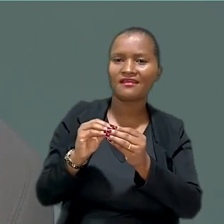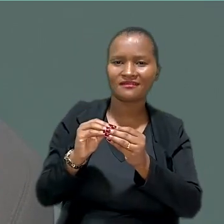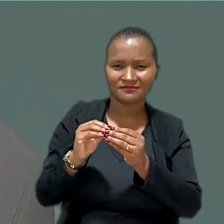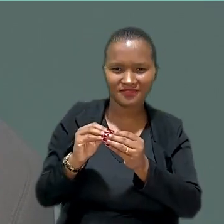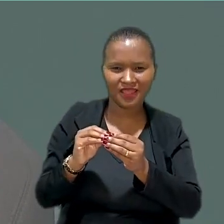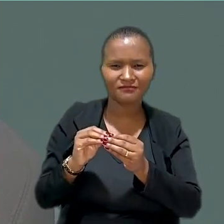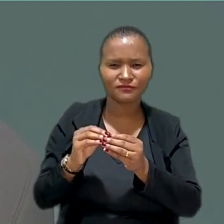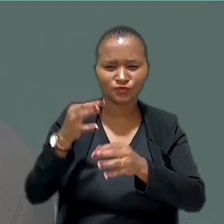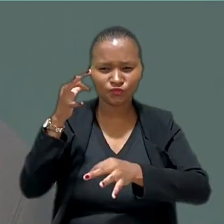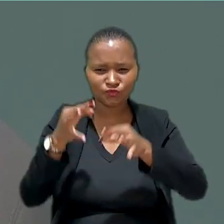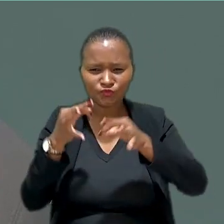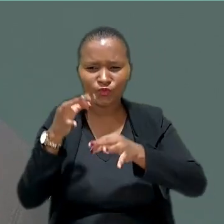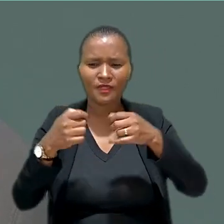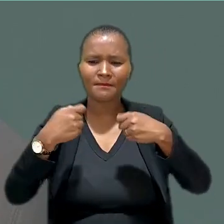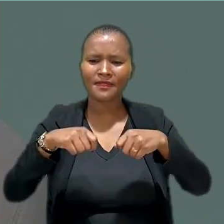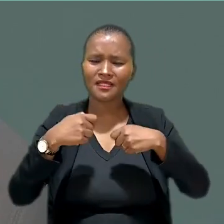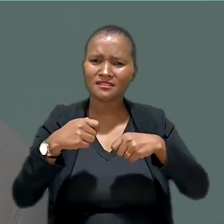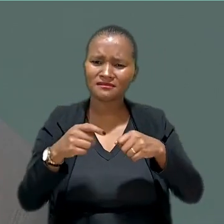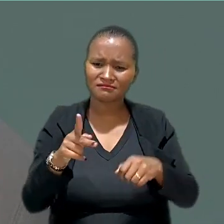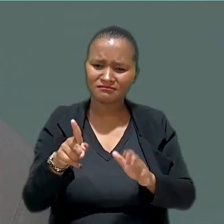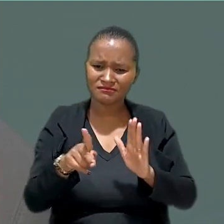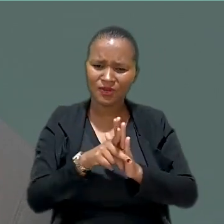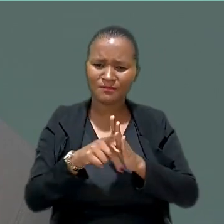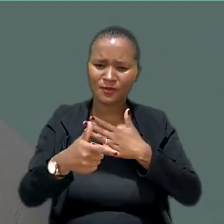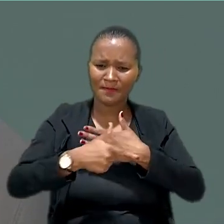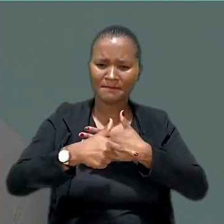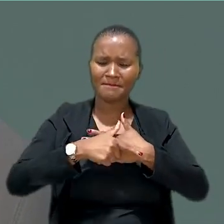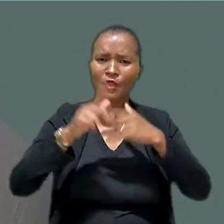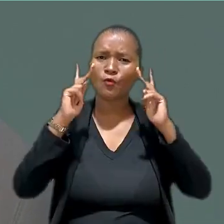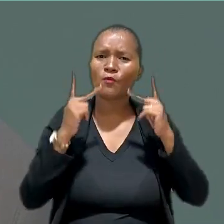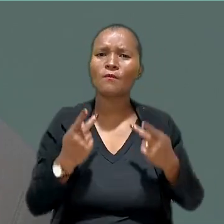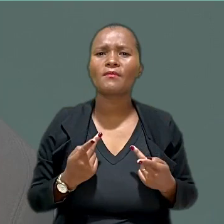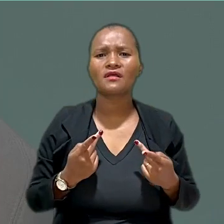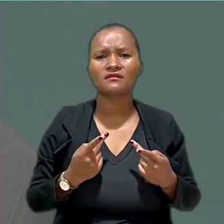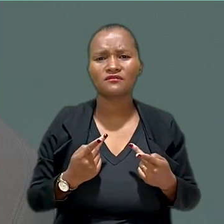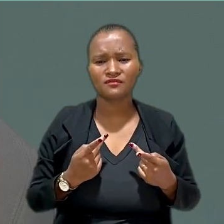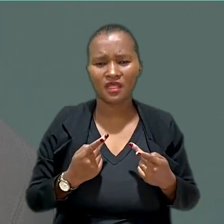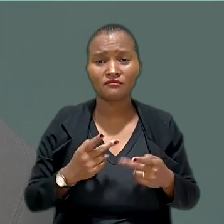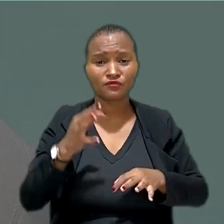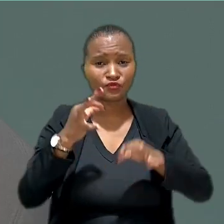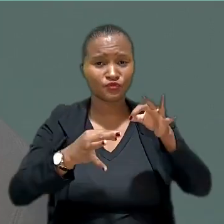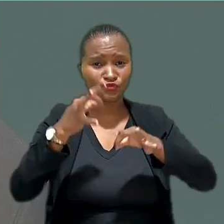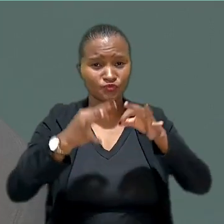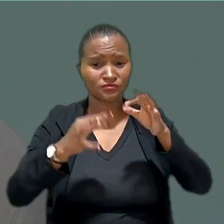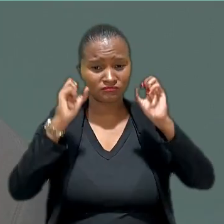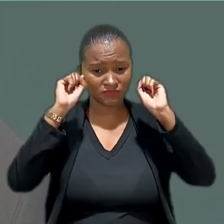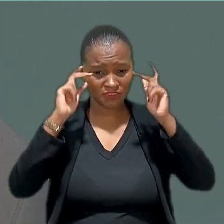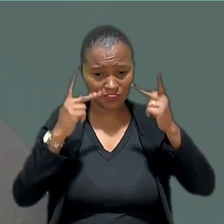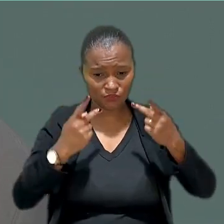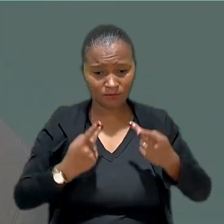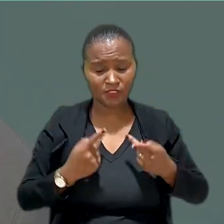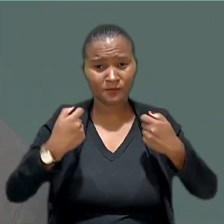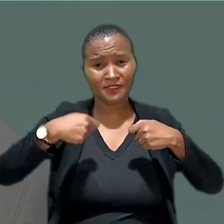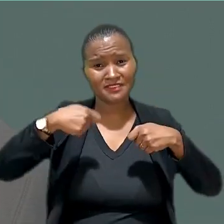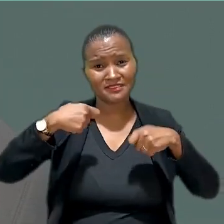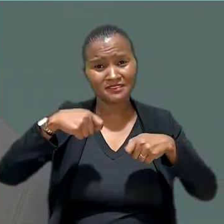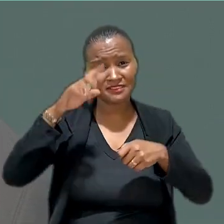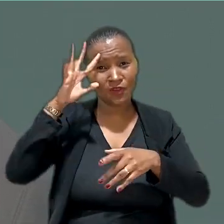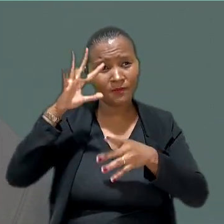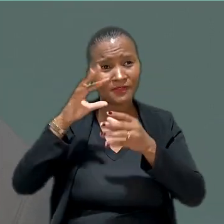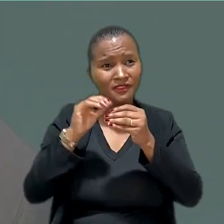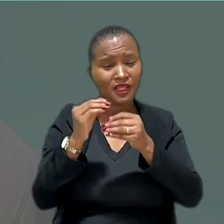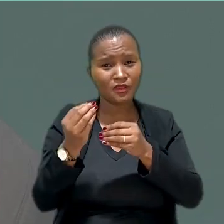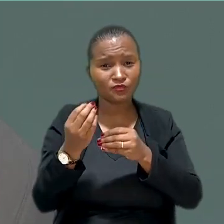se introjetar no seu papel humano. Ou seja, o juiz, enquanto ser humano, deve compreender que a forma